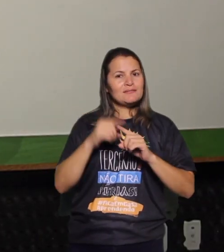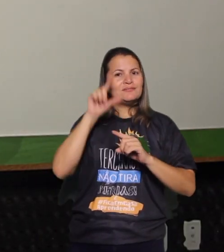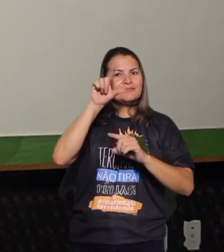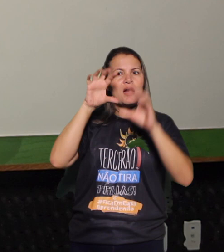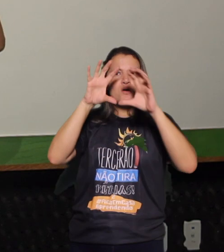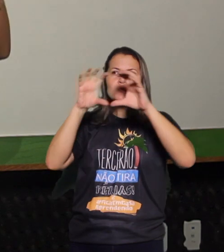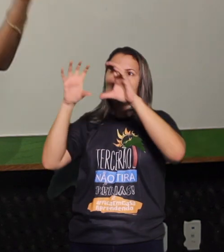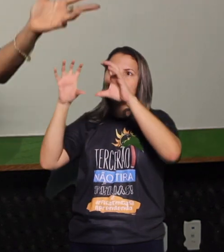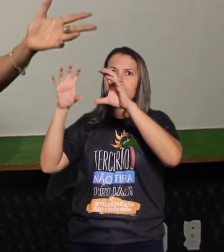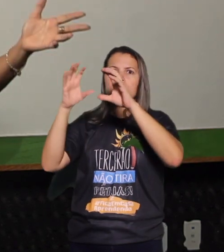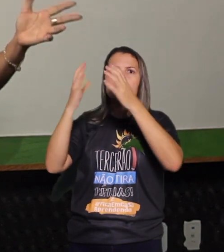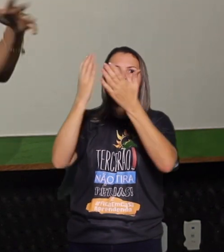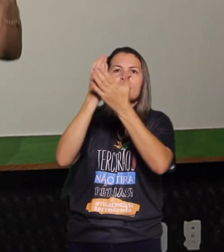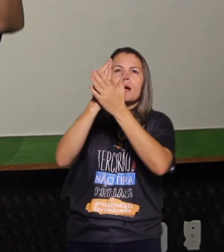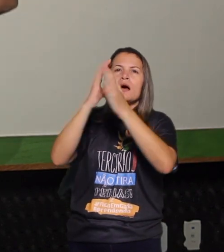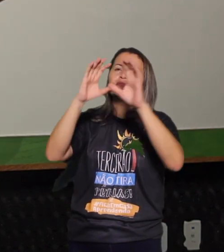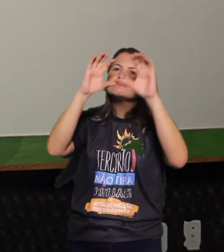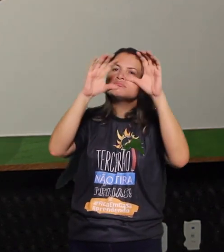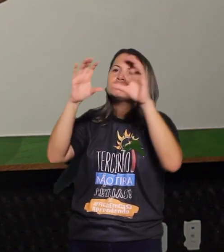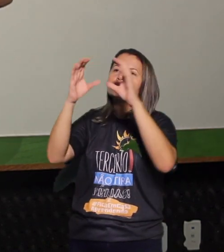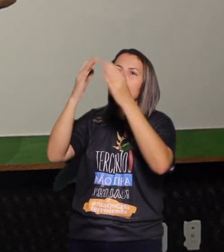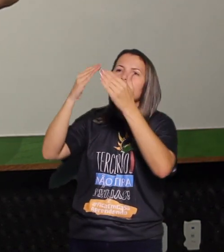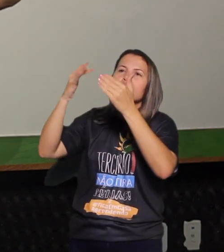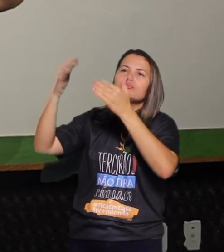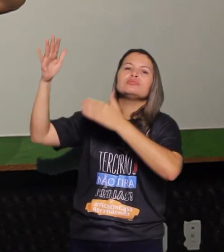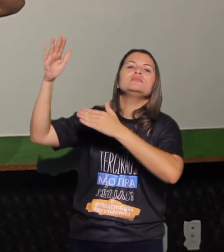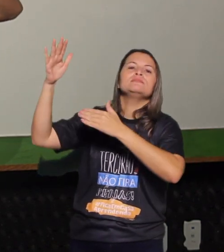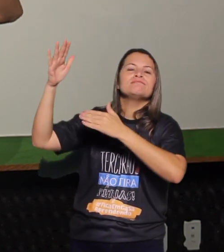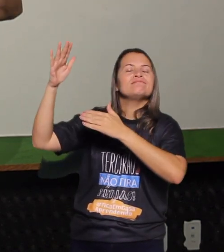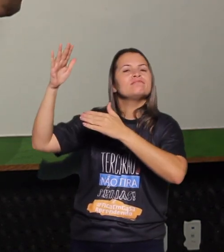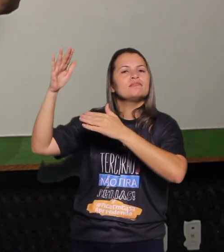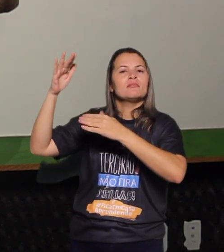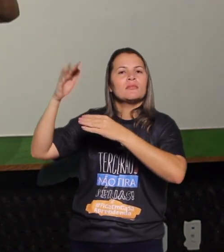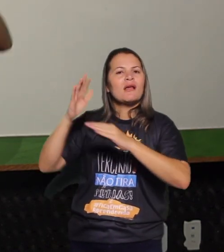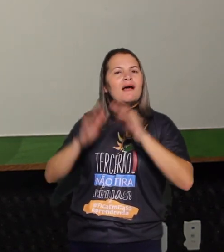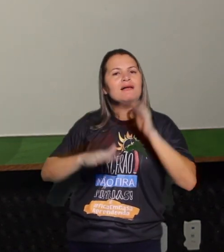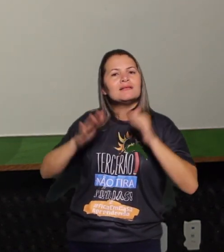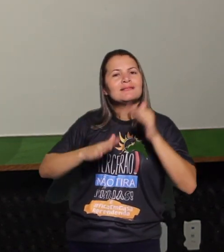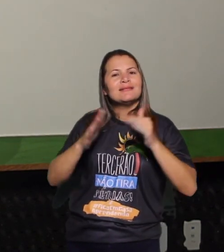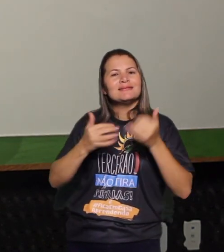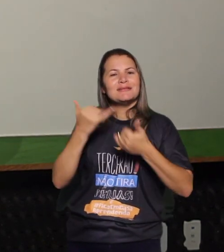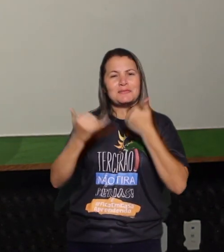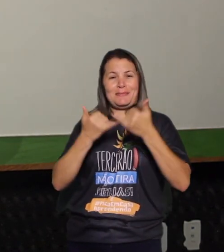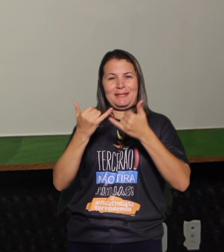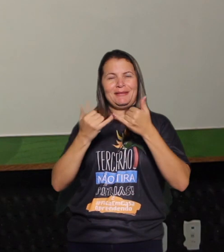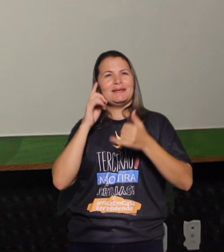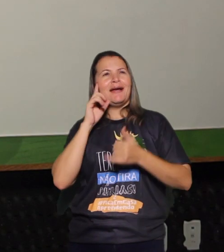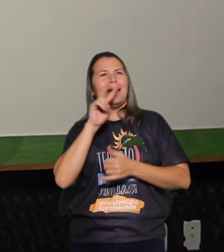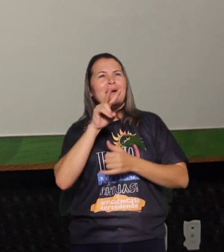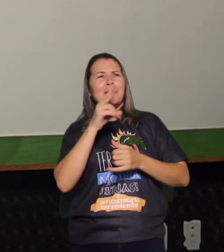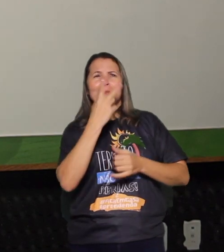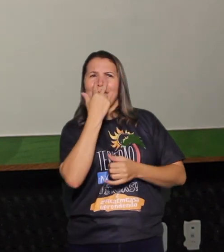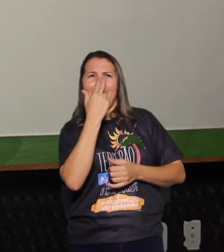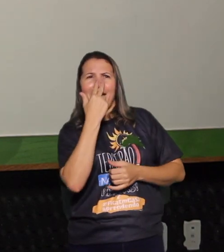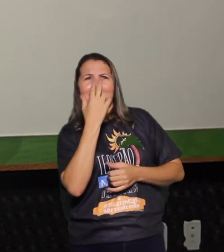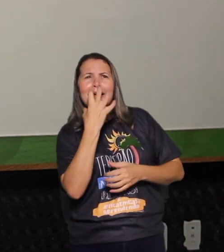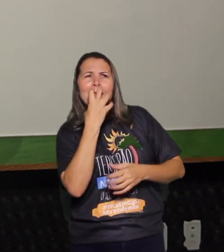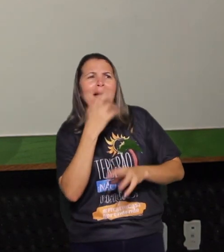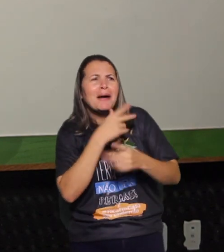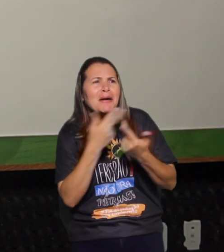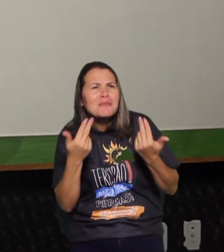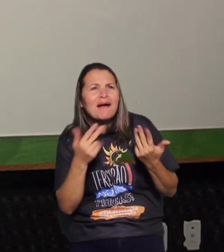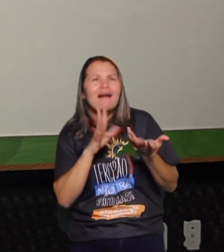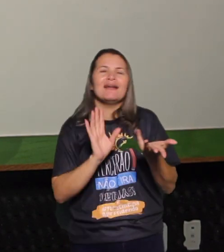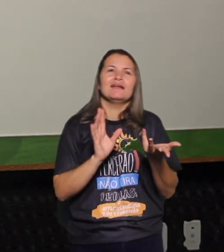passa, ela se dissipa, ela fica lá no céu, a gente olha, às vezes até brinca, olhando formato de animais,